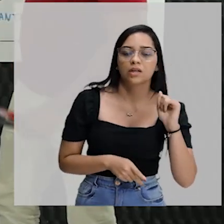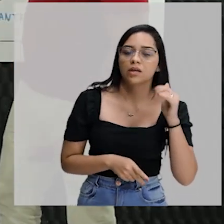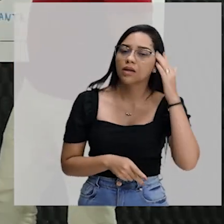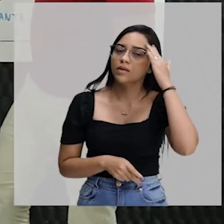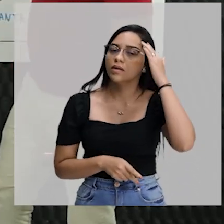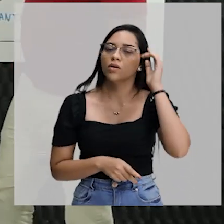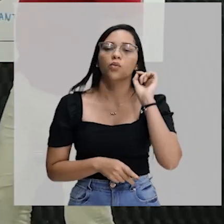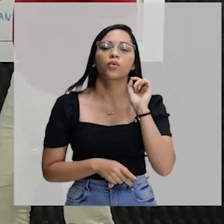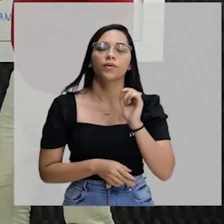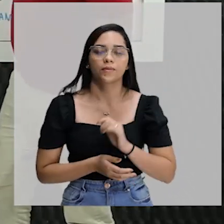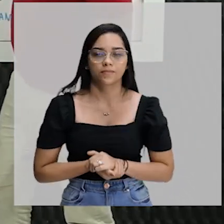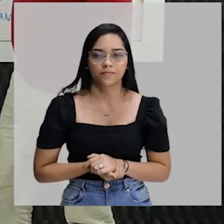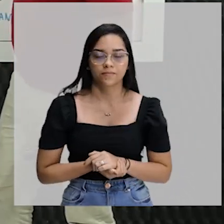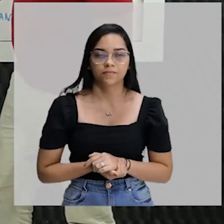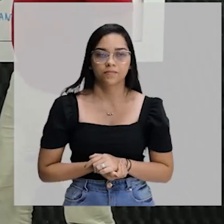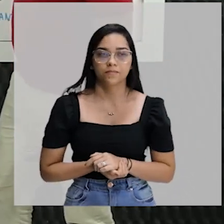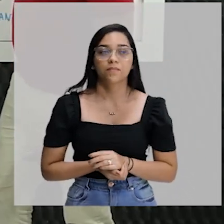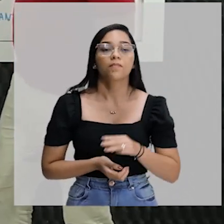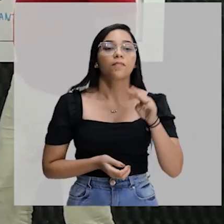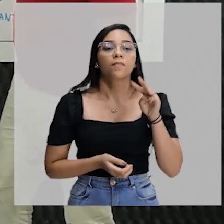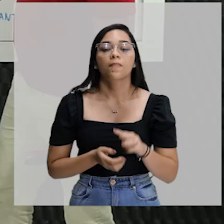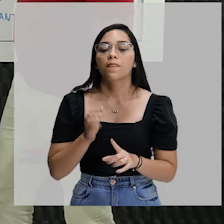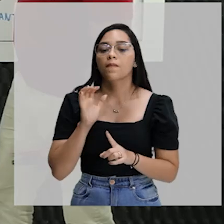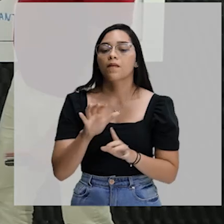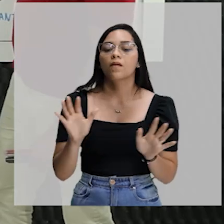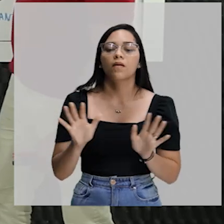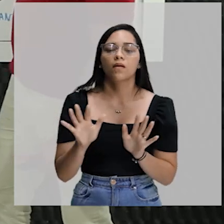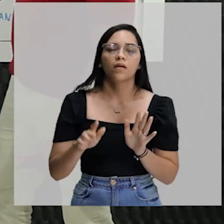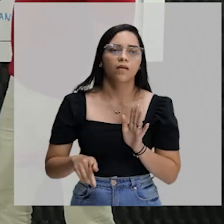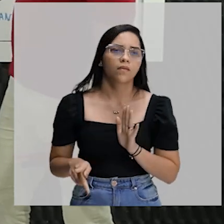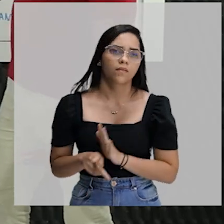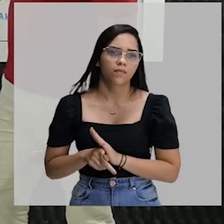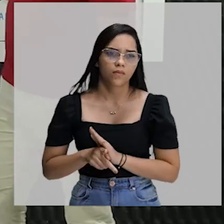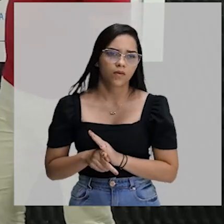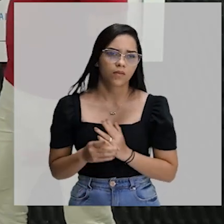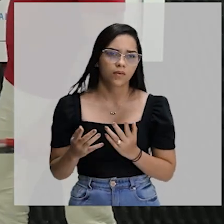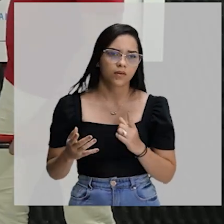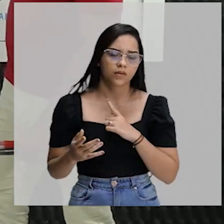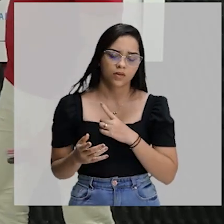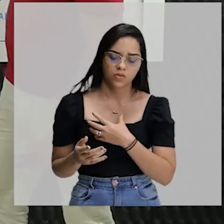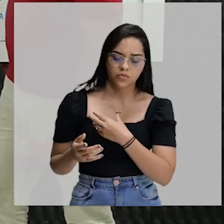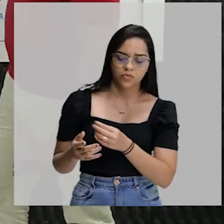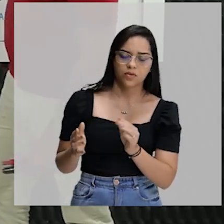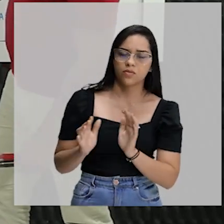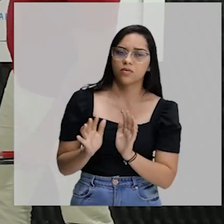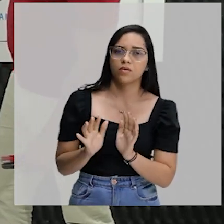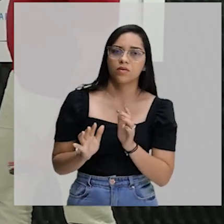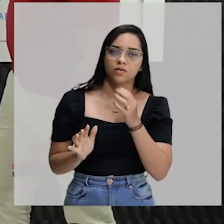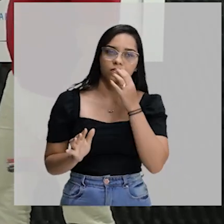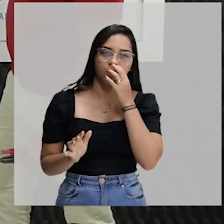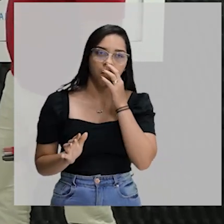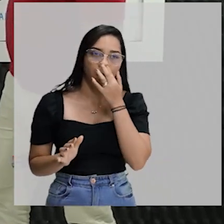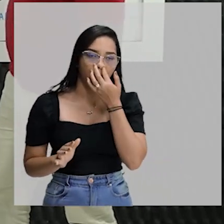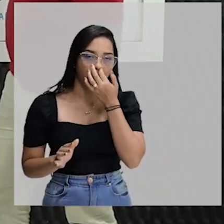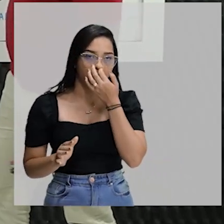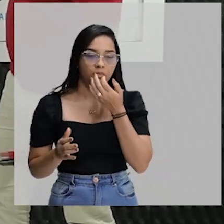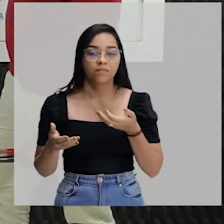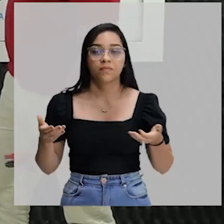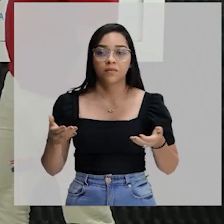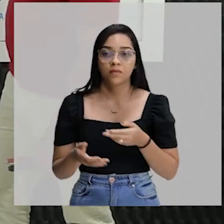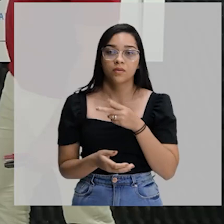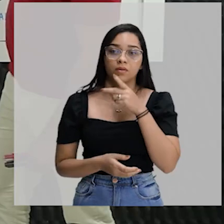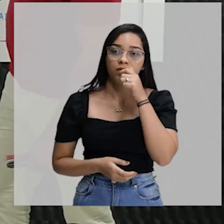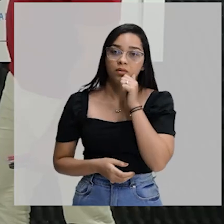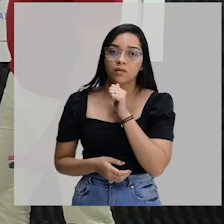ó. Aqui, quem é afetado não era mais o filho aqui, né? Quem é afetado são os pais. Ó, os pais